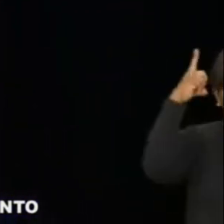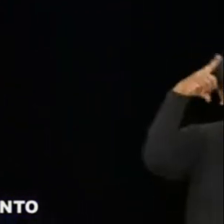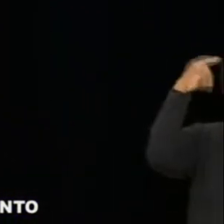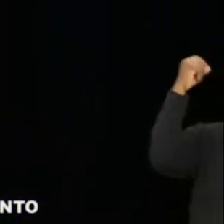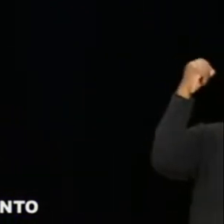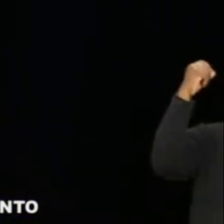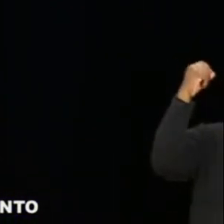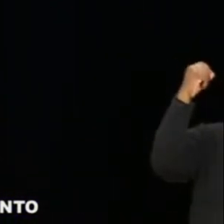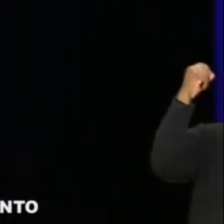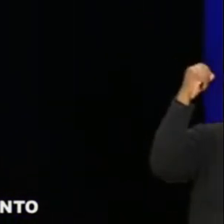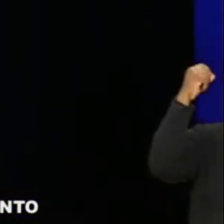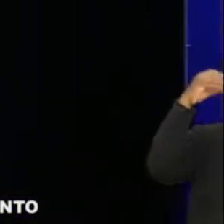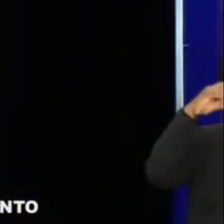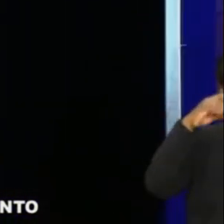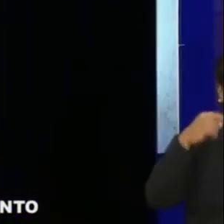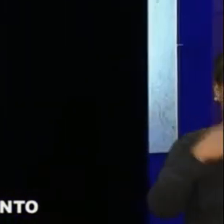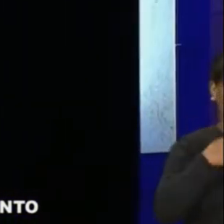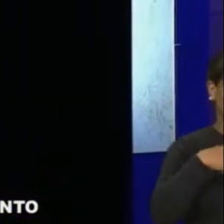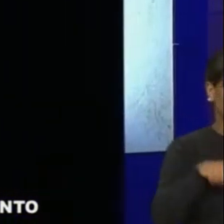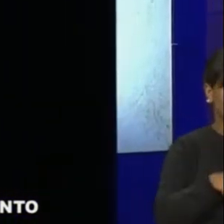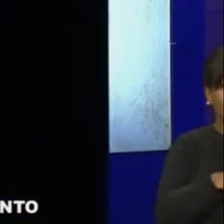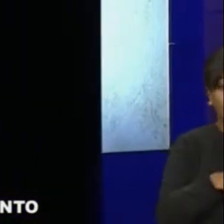mas ele é misericordioso,